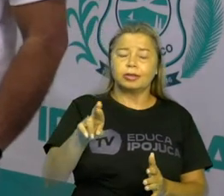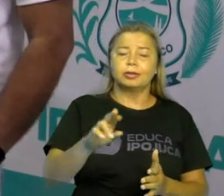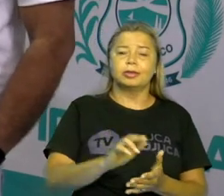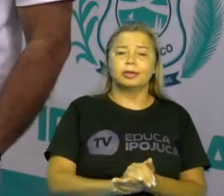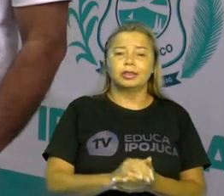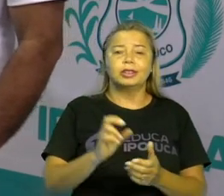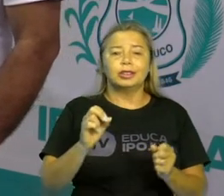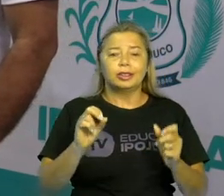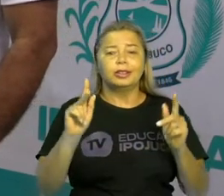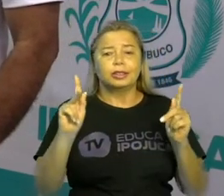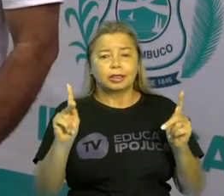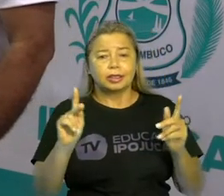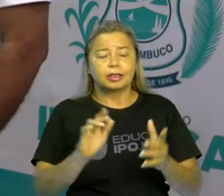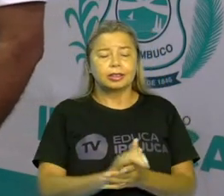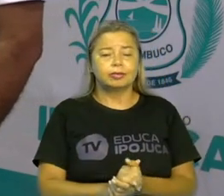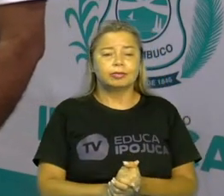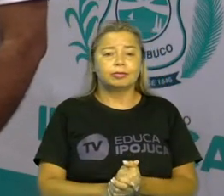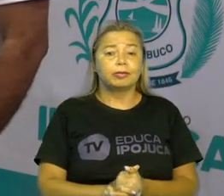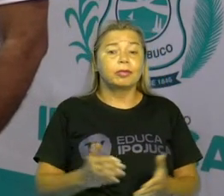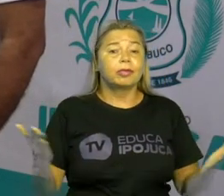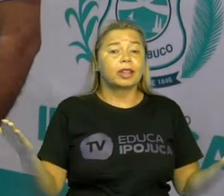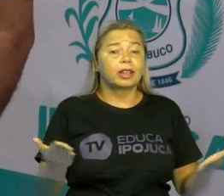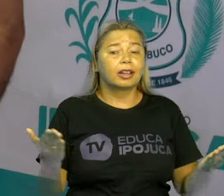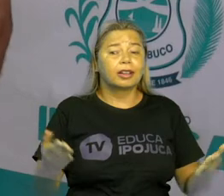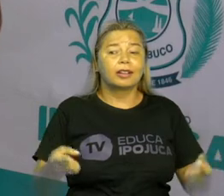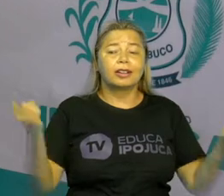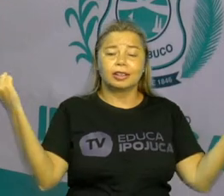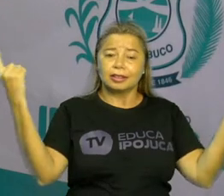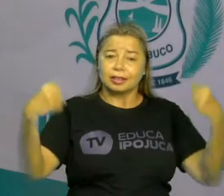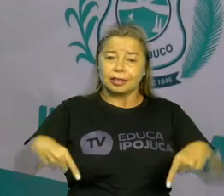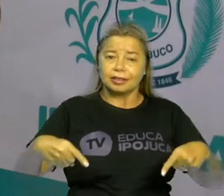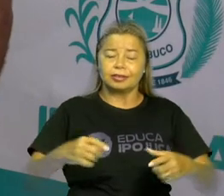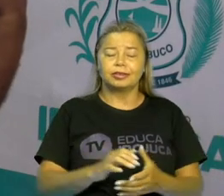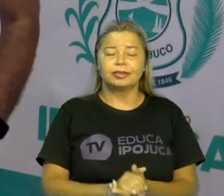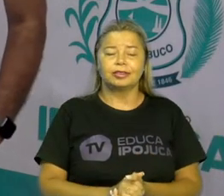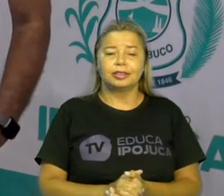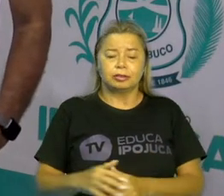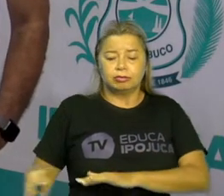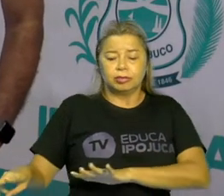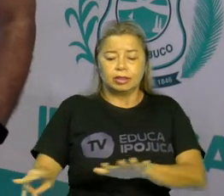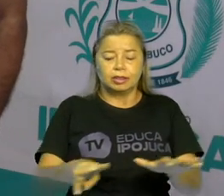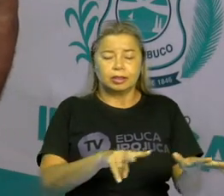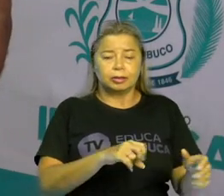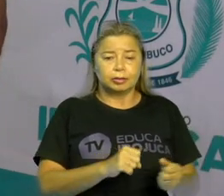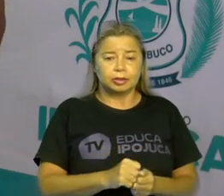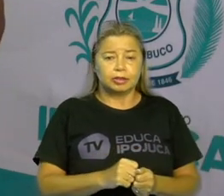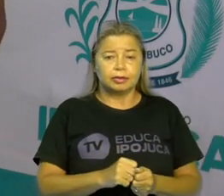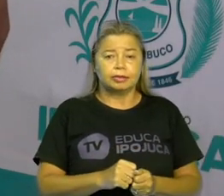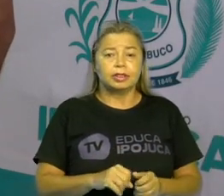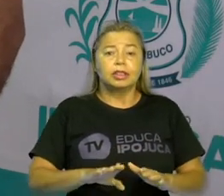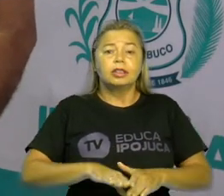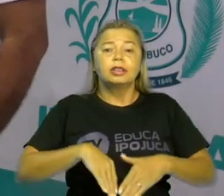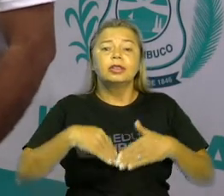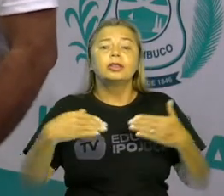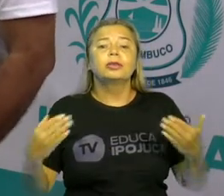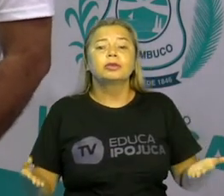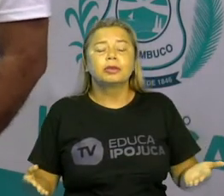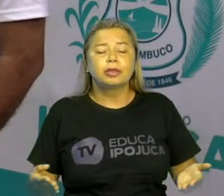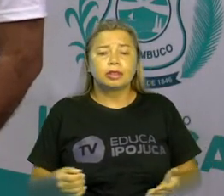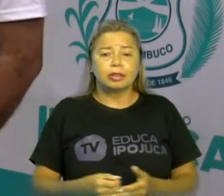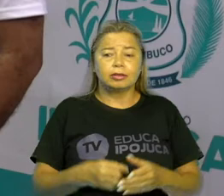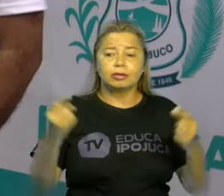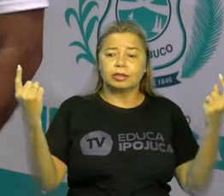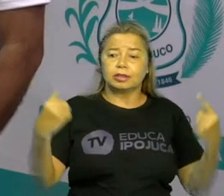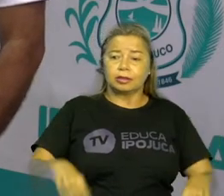tá bom? Agora vamos para o nosso desafio semanal. Qual é o nosso desafio semanal?